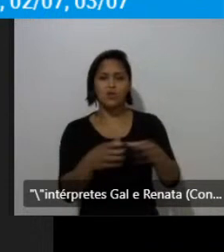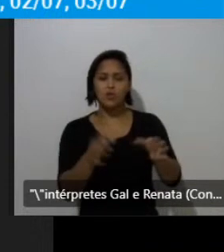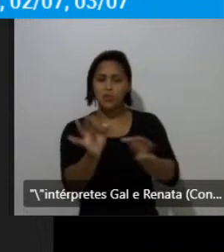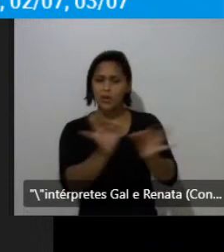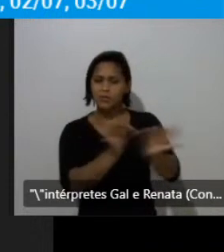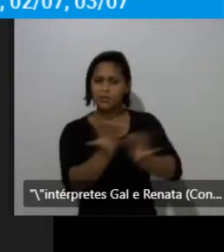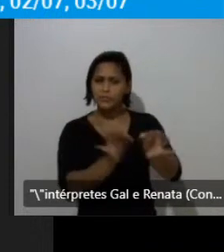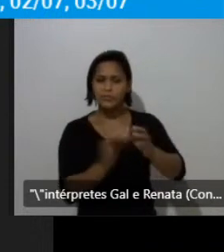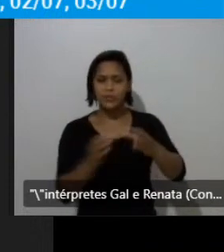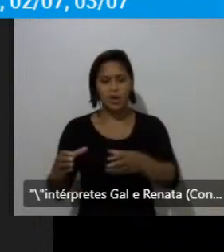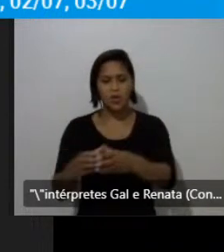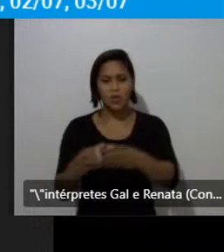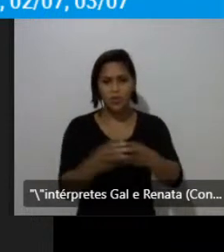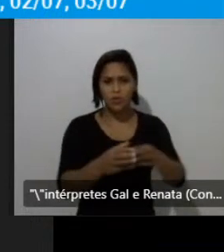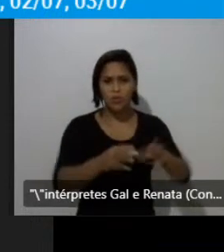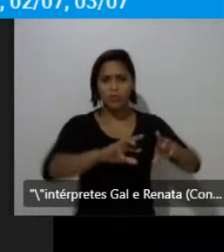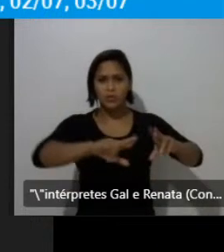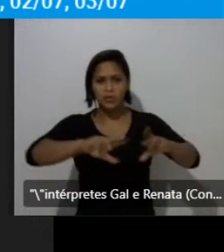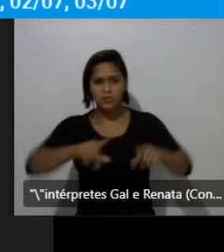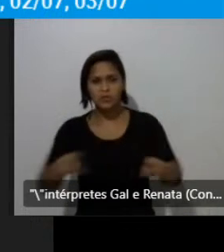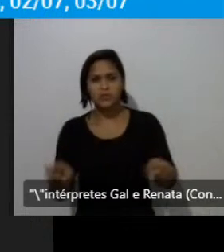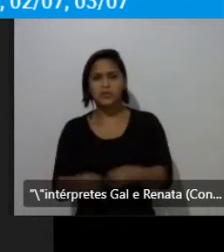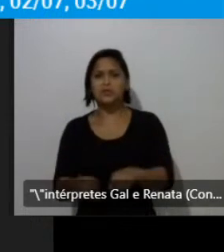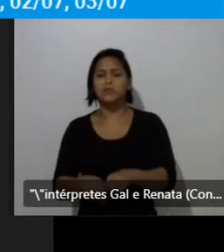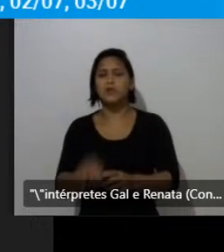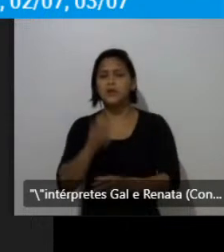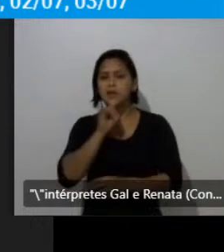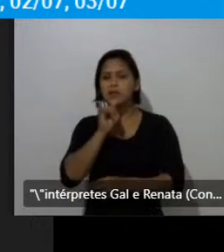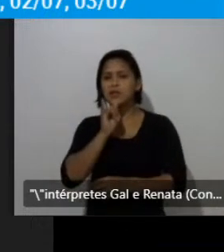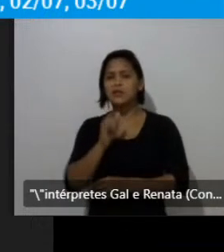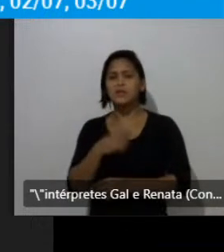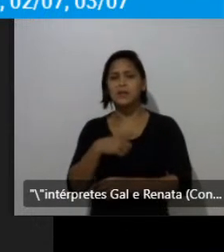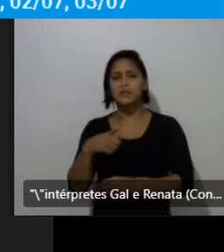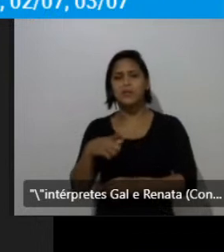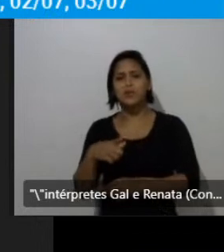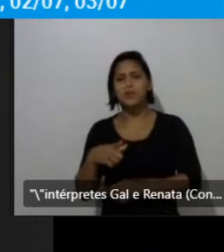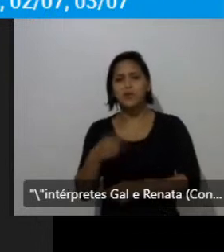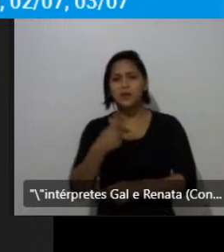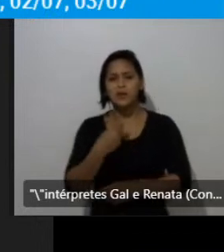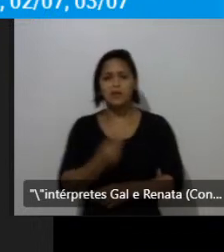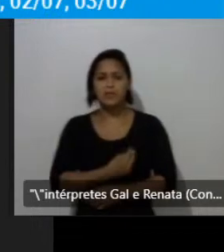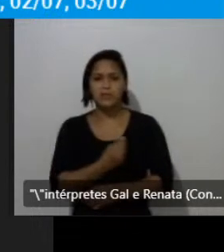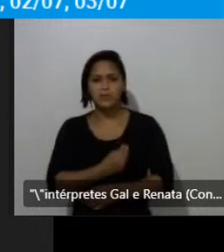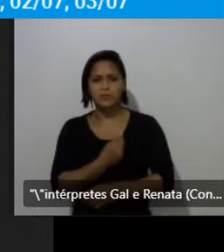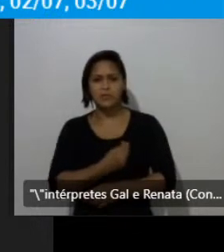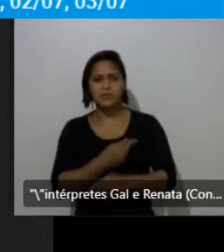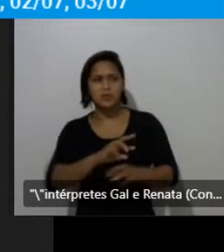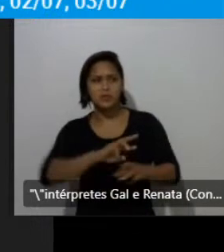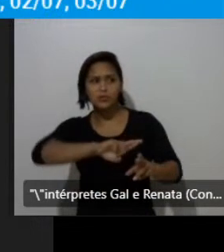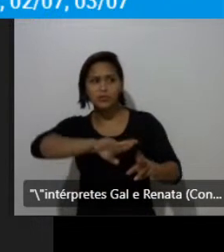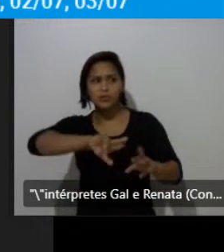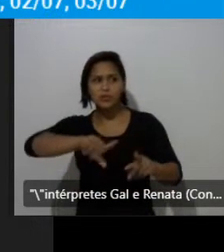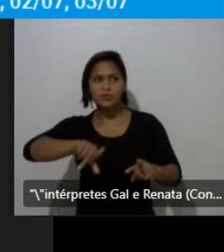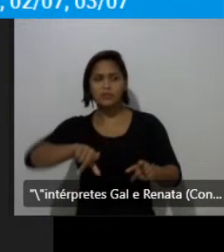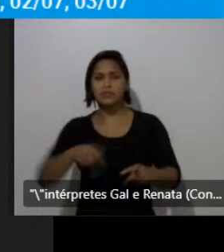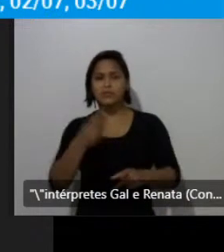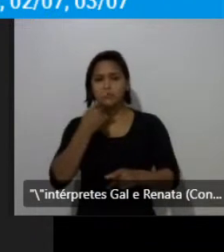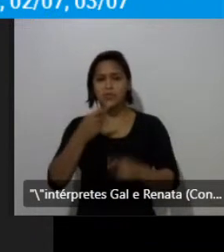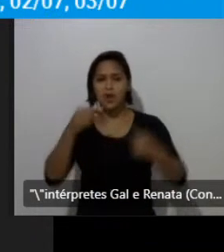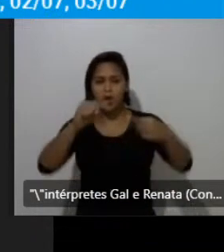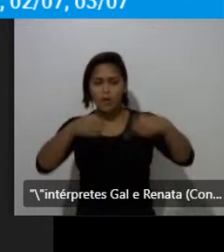diversas comunidades. Aqui, por exemplo, a gente tem comunidades que vivenciam diversos conflitos, seja